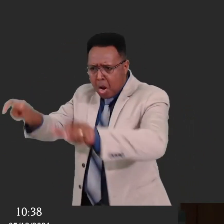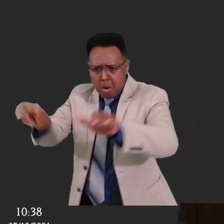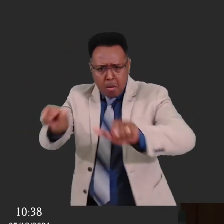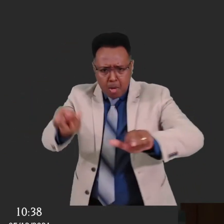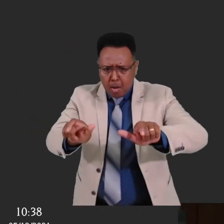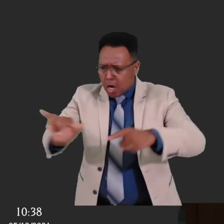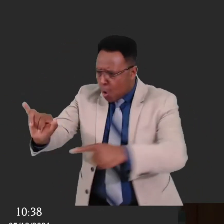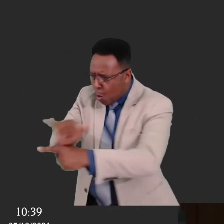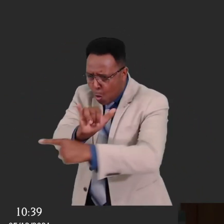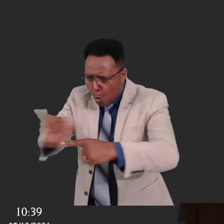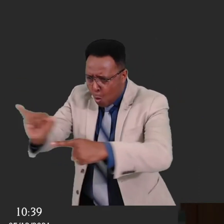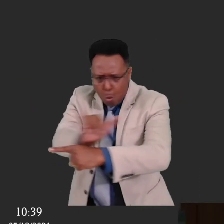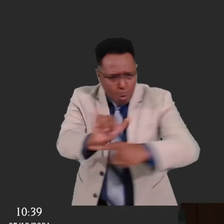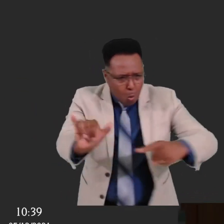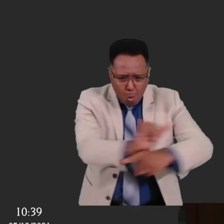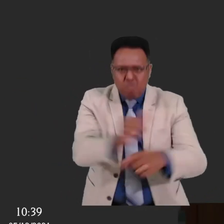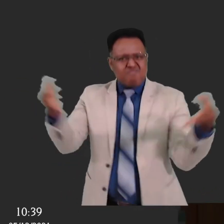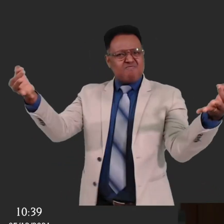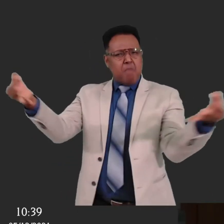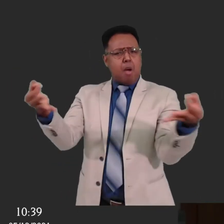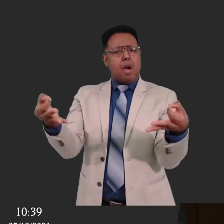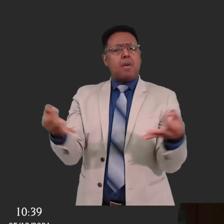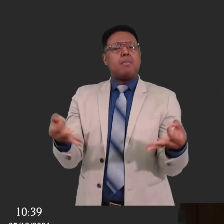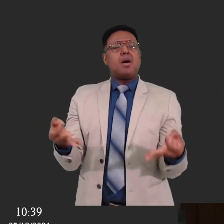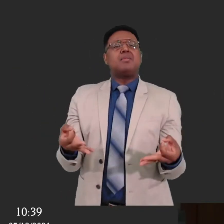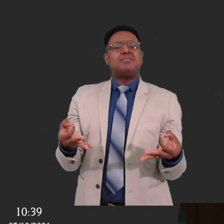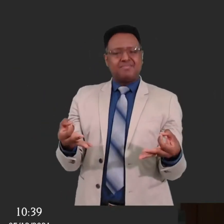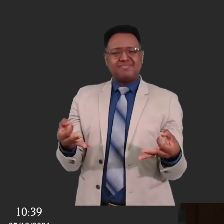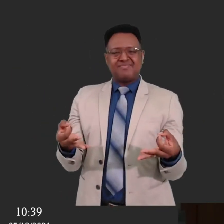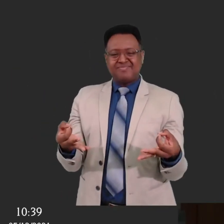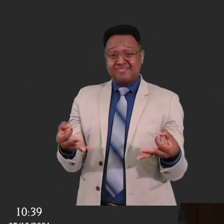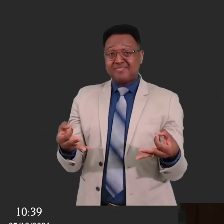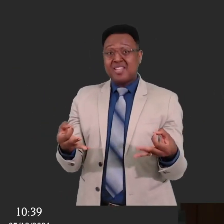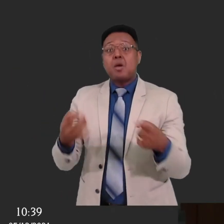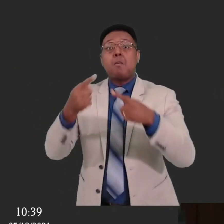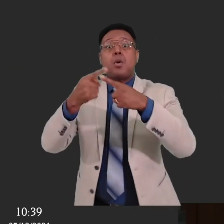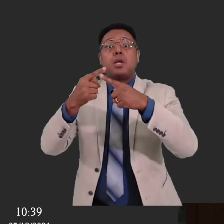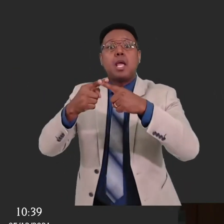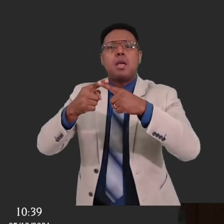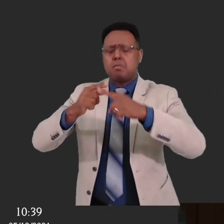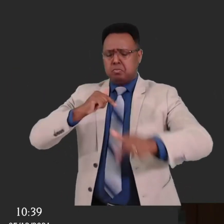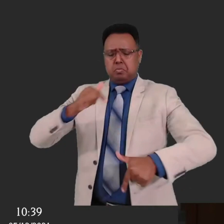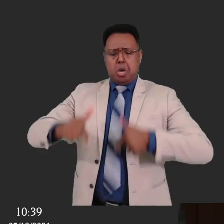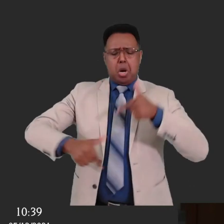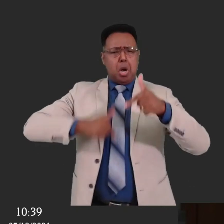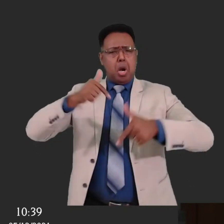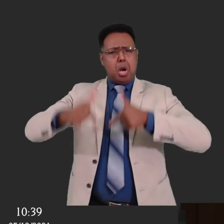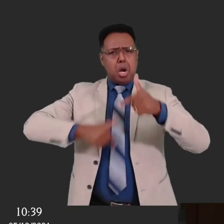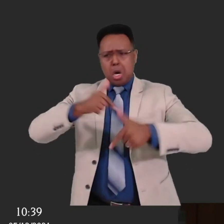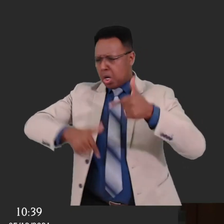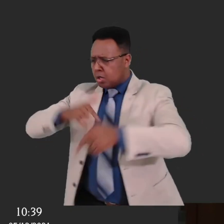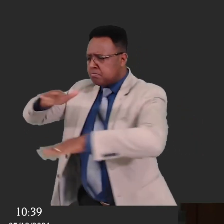Jesus Cristo. Para isto também trabalho, combatendo segundo a sua eficácia, que obra em